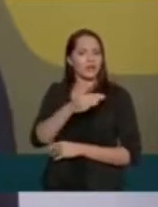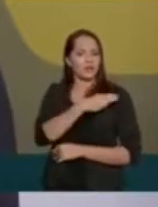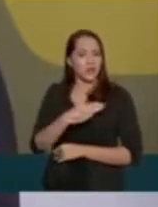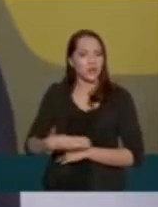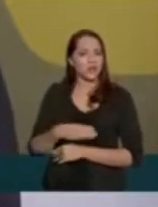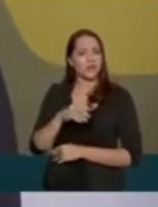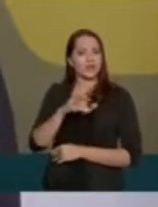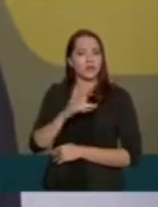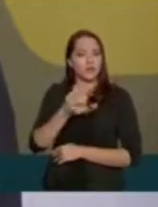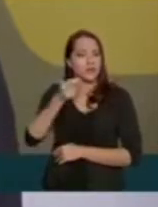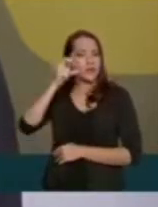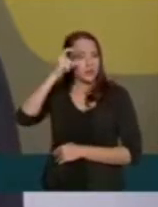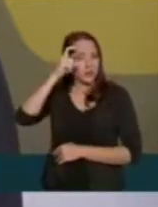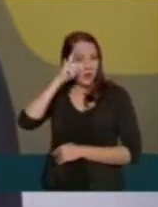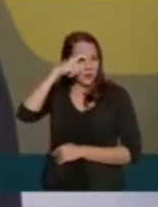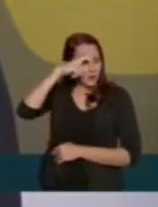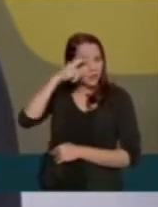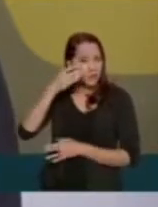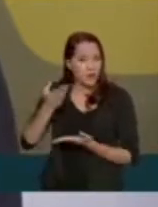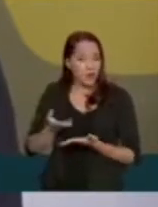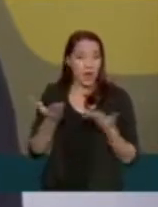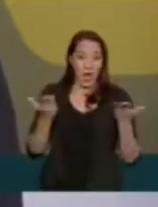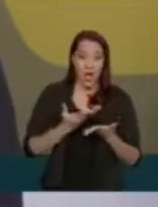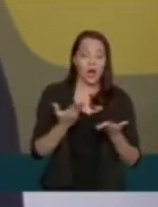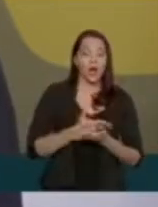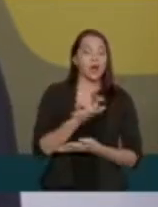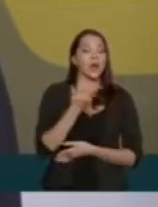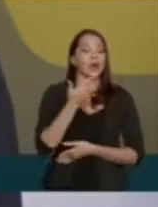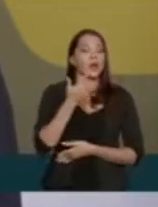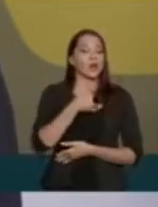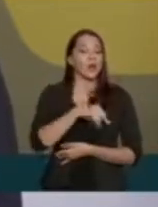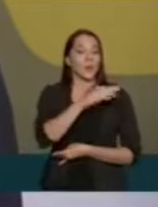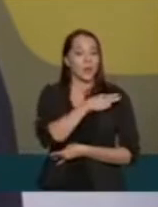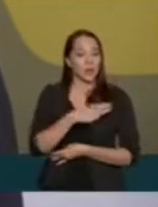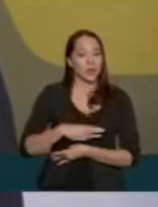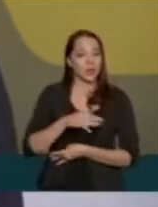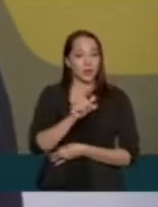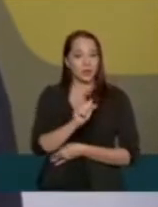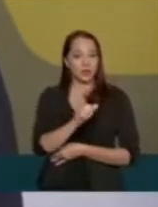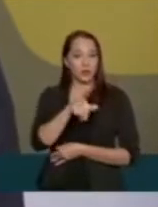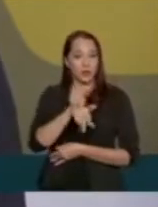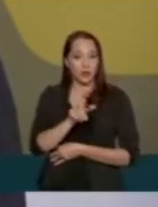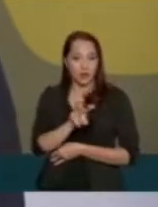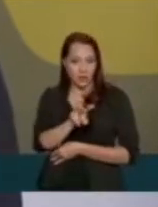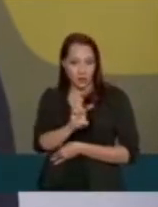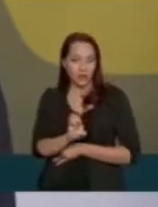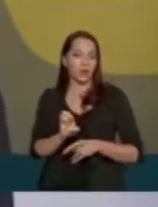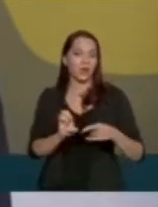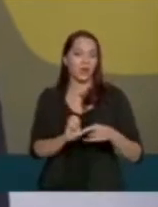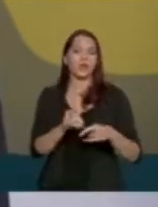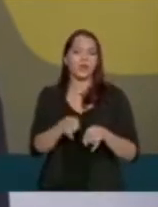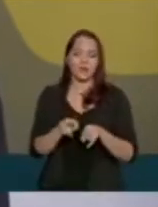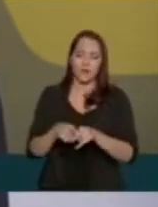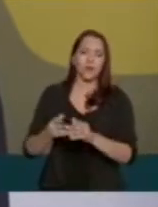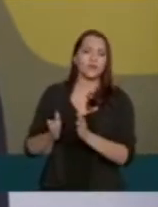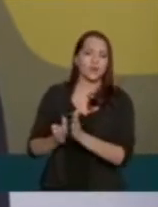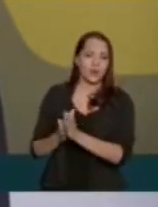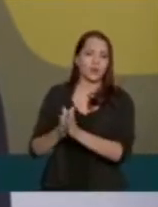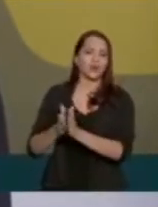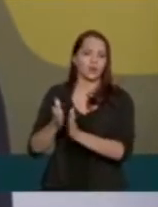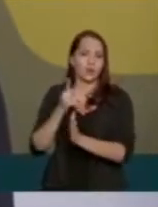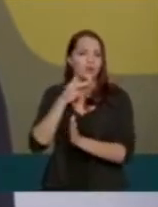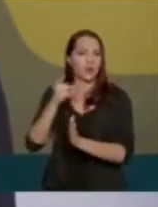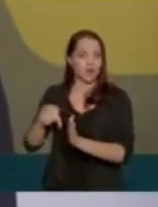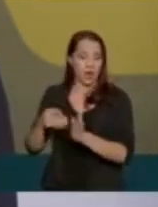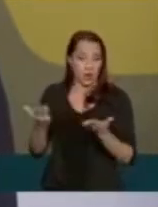falta dessa interlocução. Agora, com o ministro André Mendonça e com os elogios que foram feitos pelo senhor a ele, dizendo que há agora